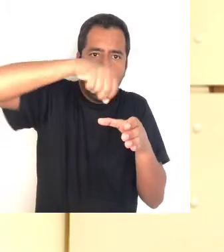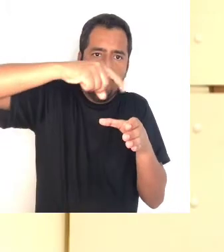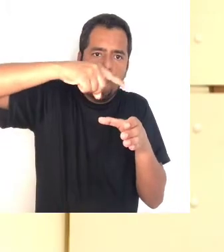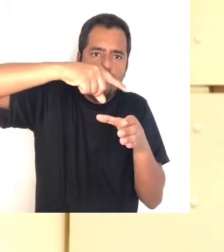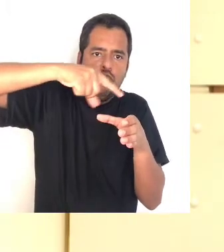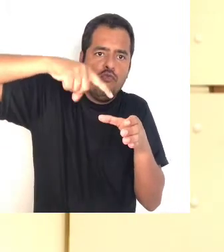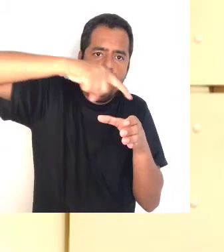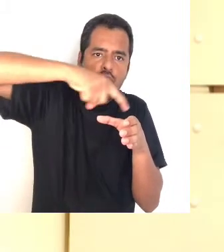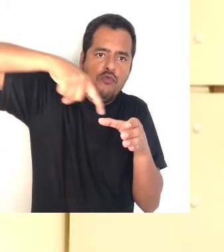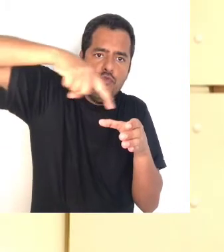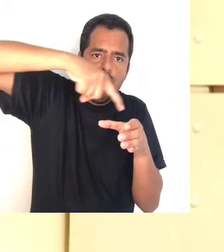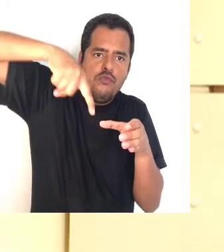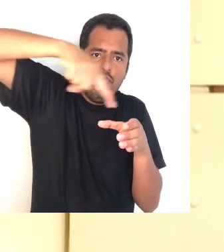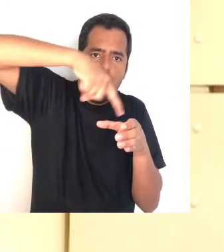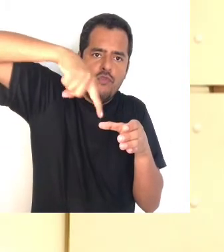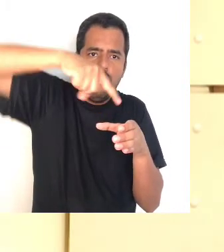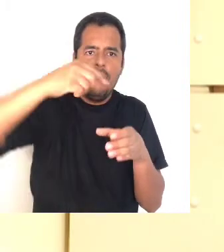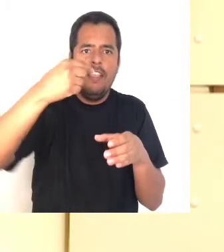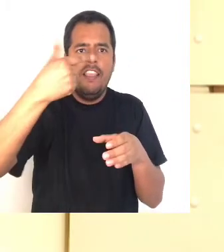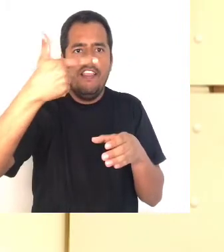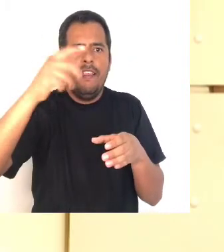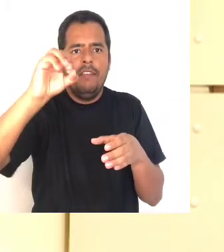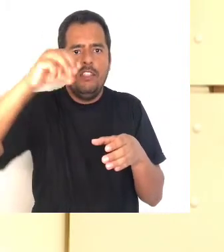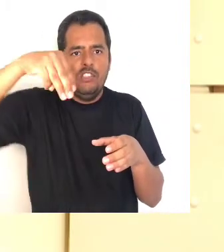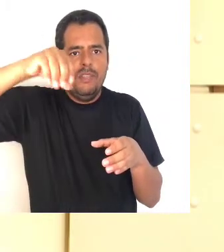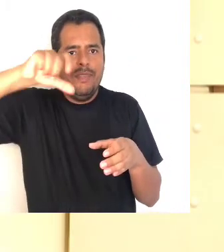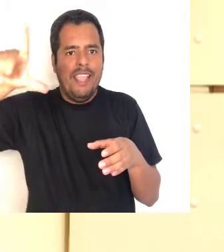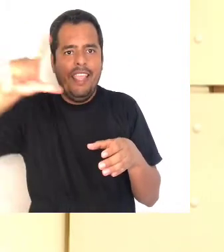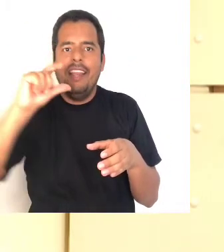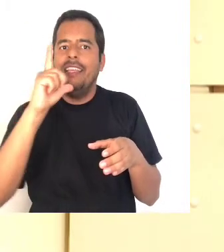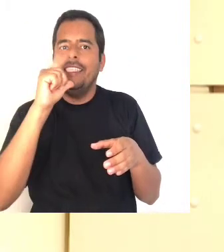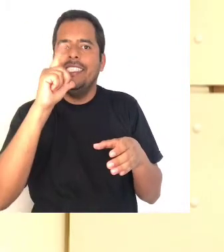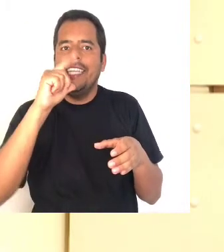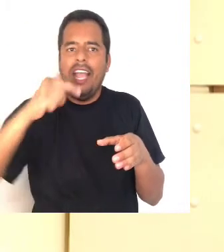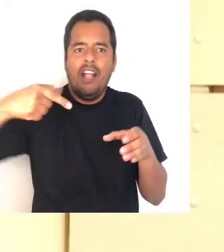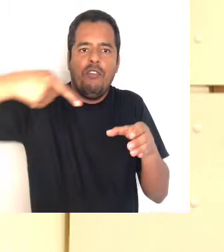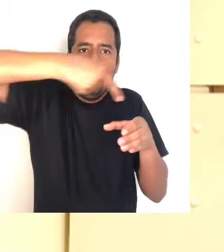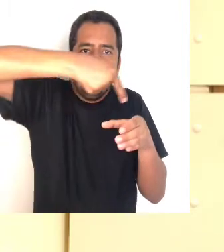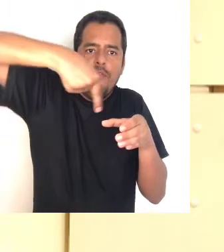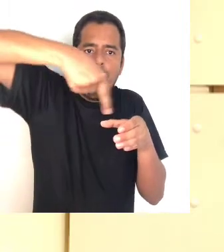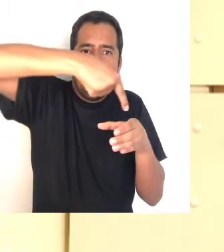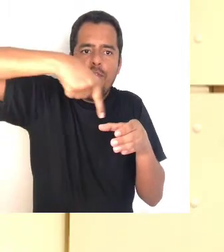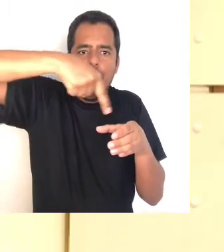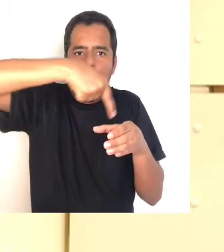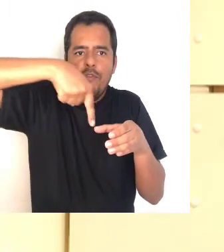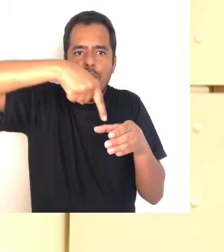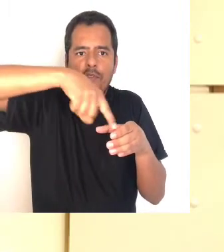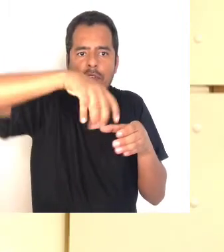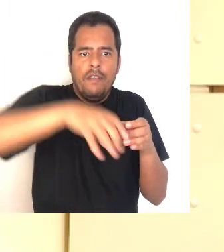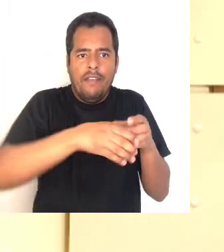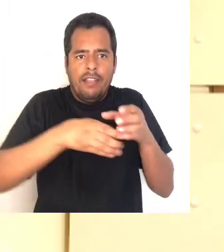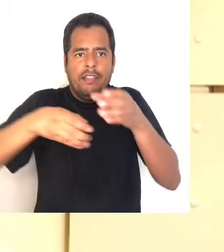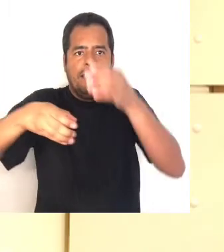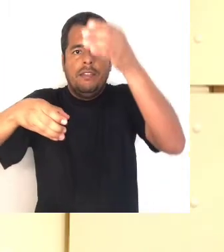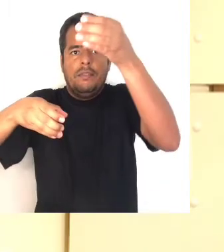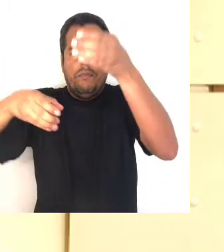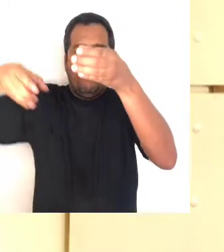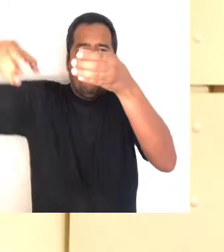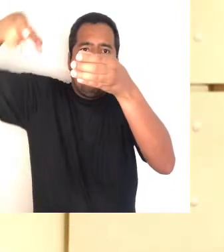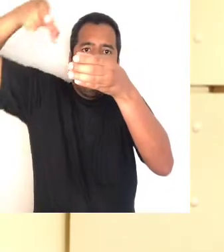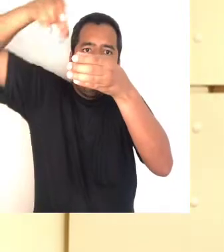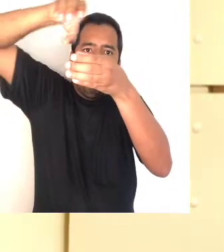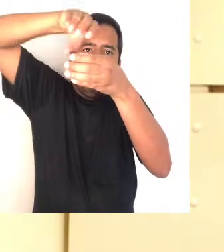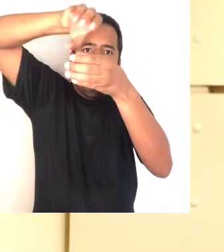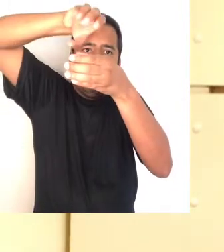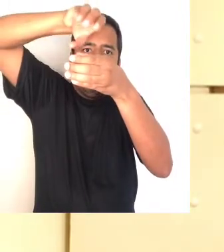destilada, vou adicionar aqui 20 ml de água destilada, certo? E